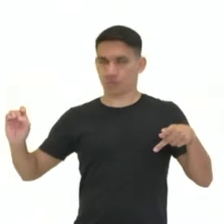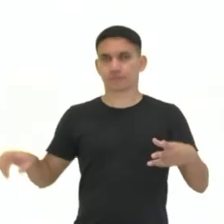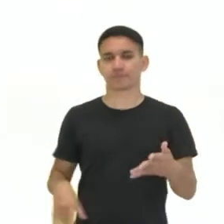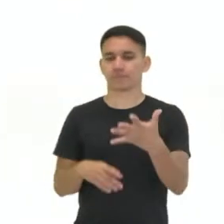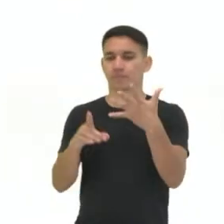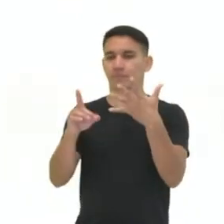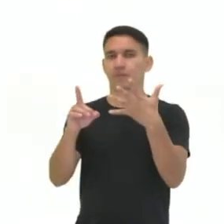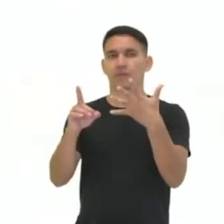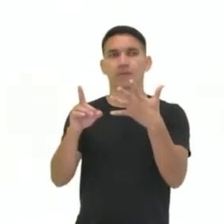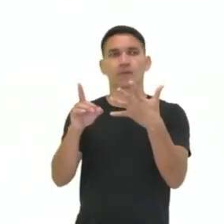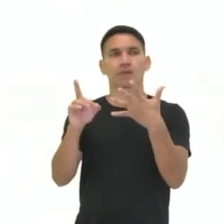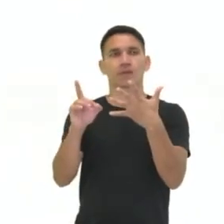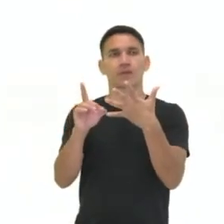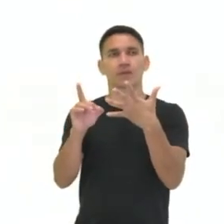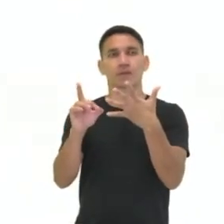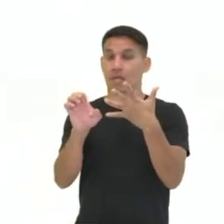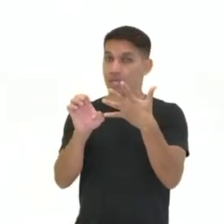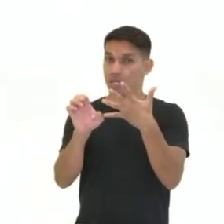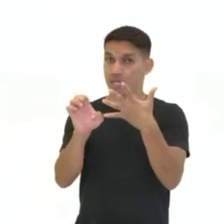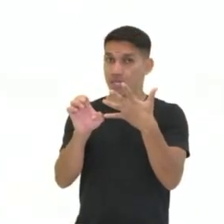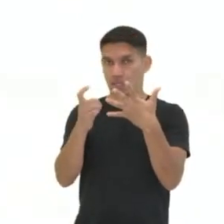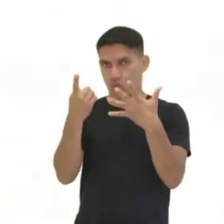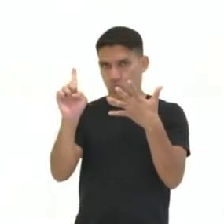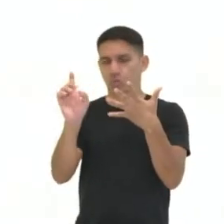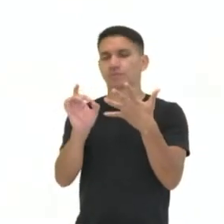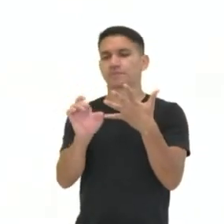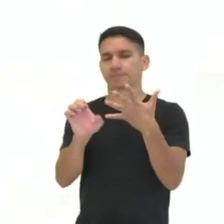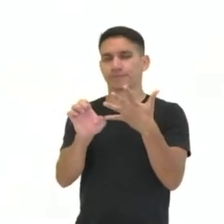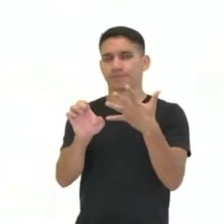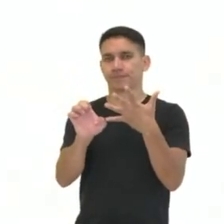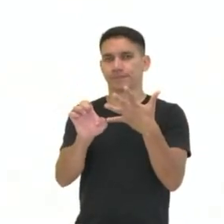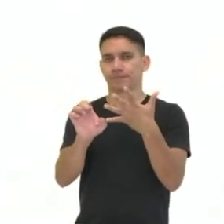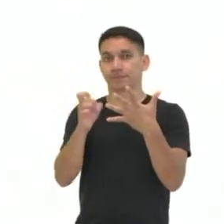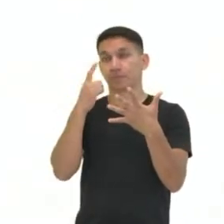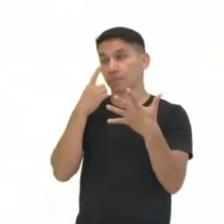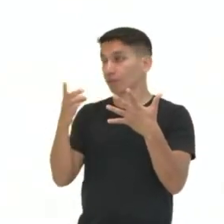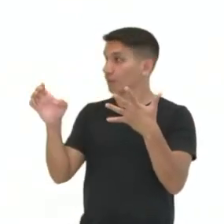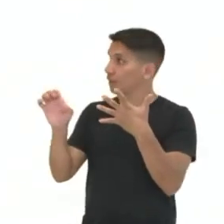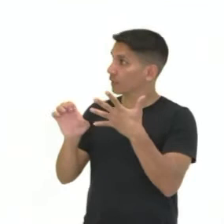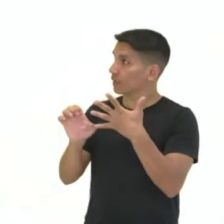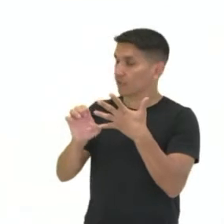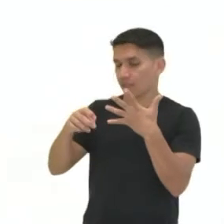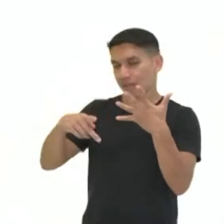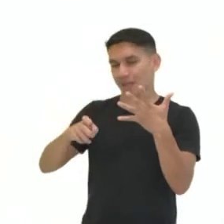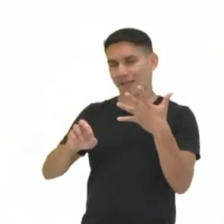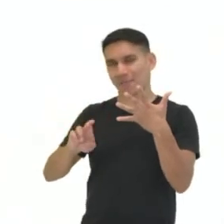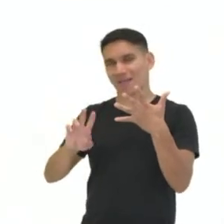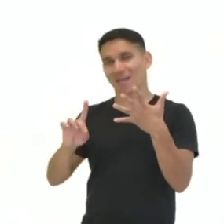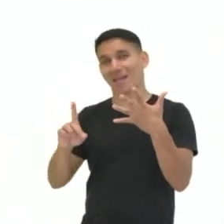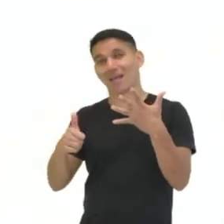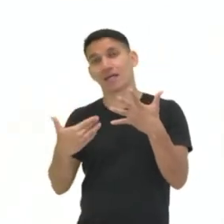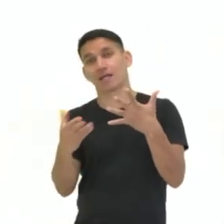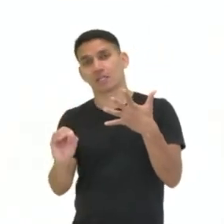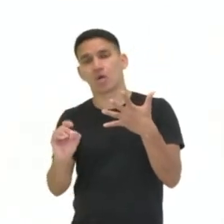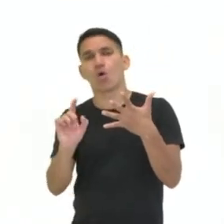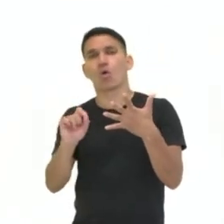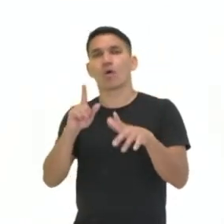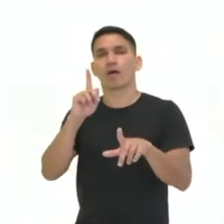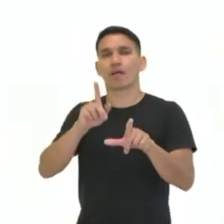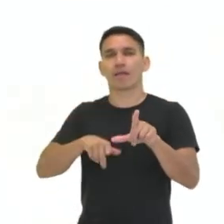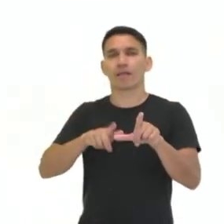letra D e última, aliás, letra E e última, da palavra perdão, em que as letras